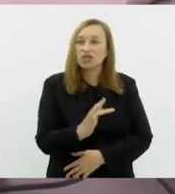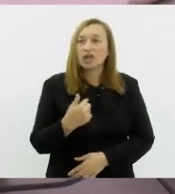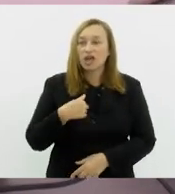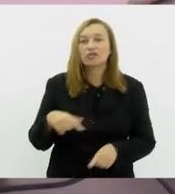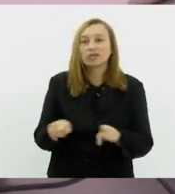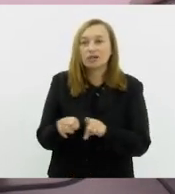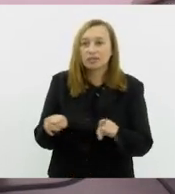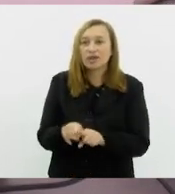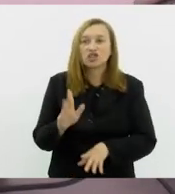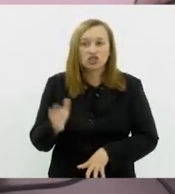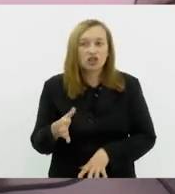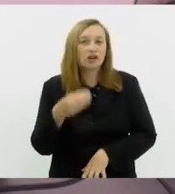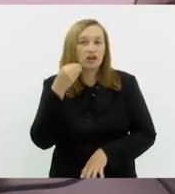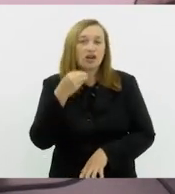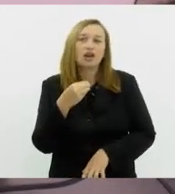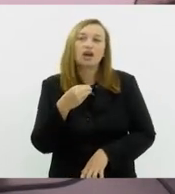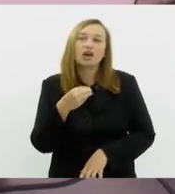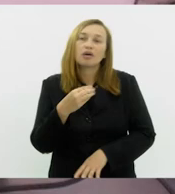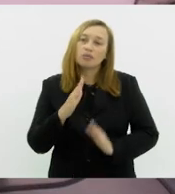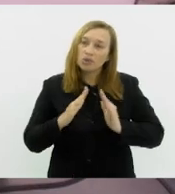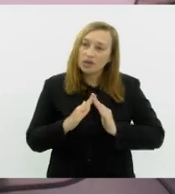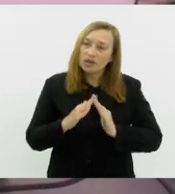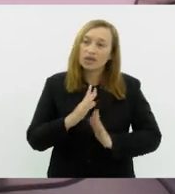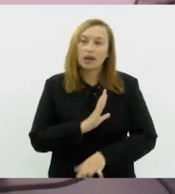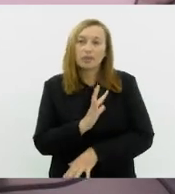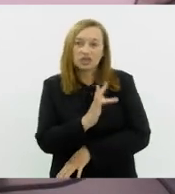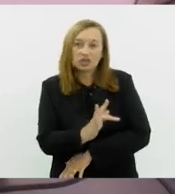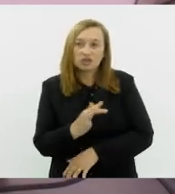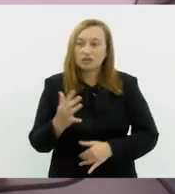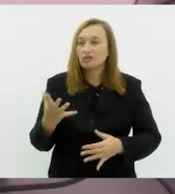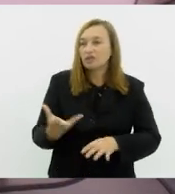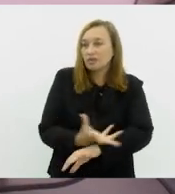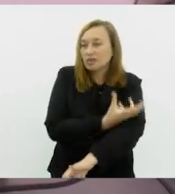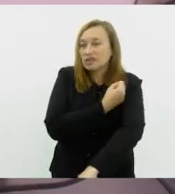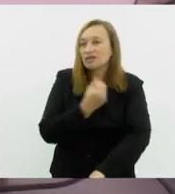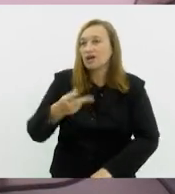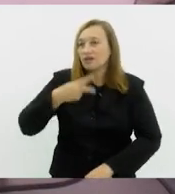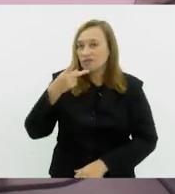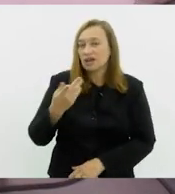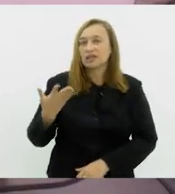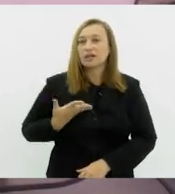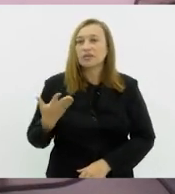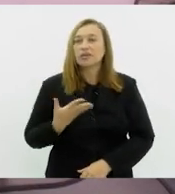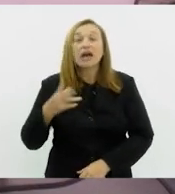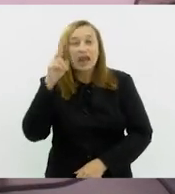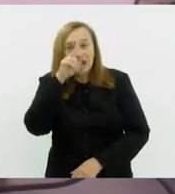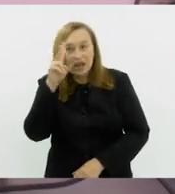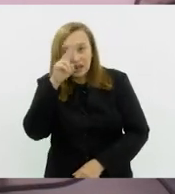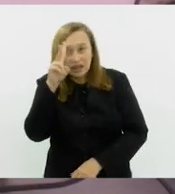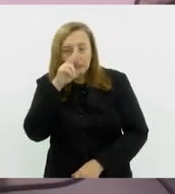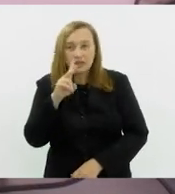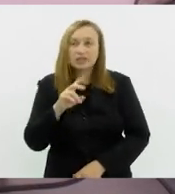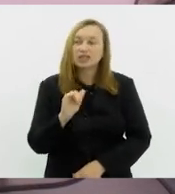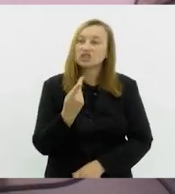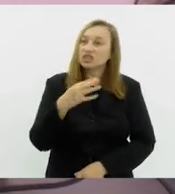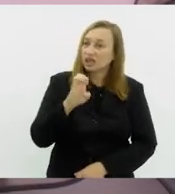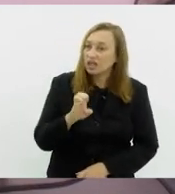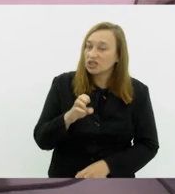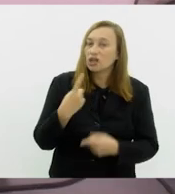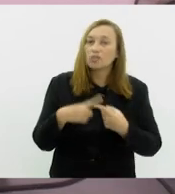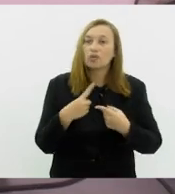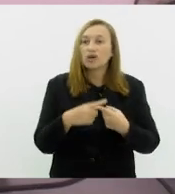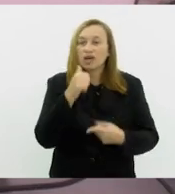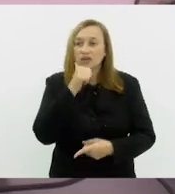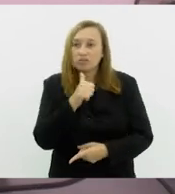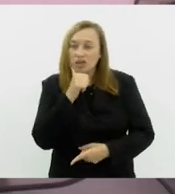fui uma moradora da Baixada, fiquei muito emocionada com a fala da companheira aí, lembrando das situações das creches, porque as